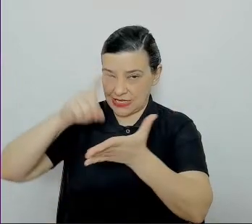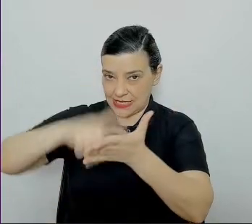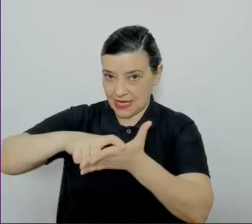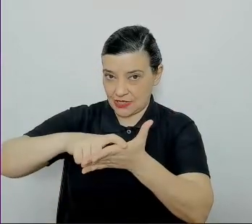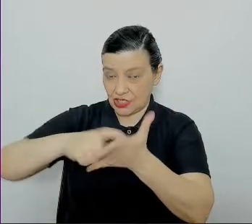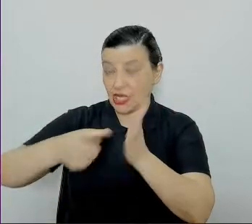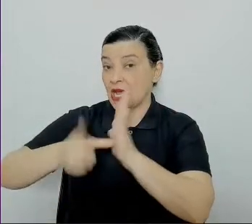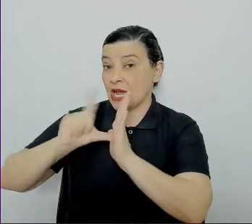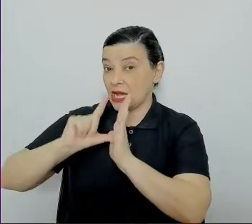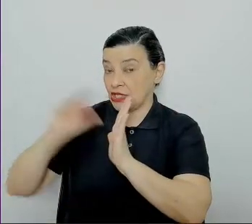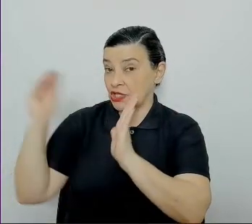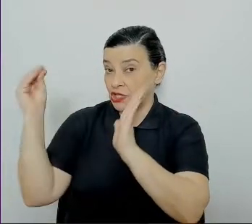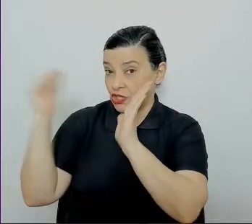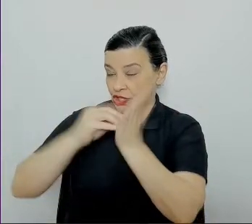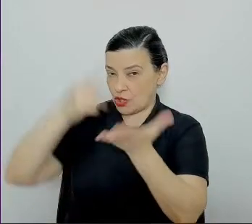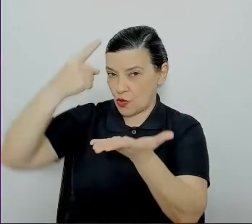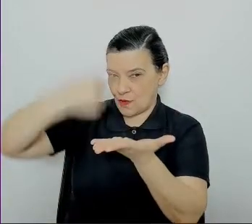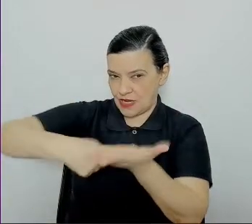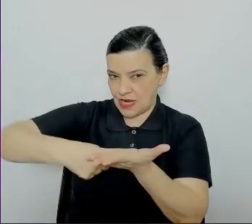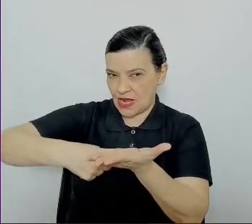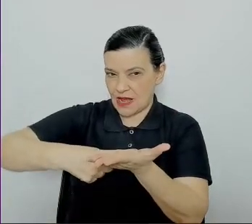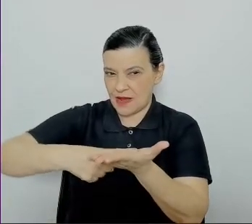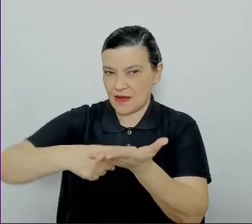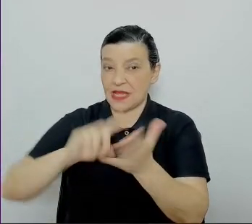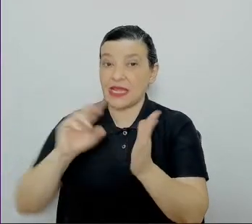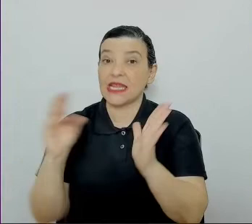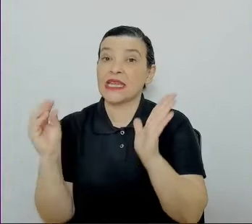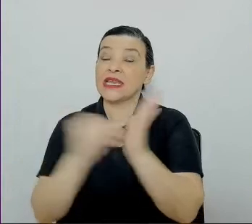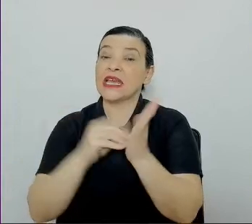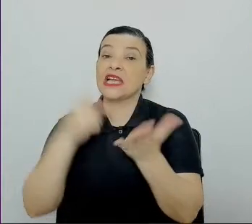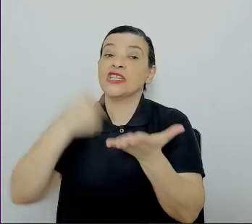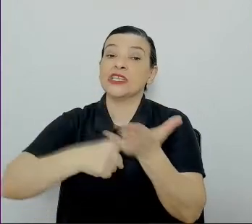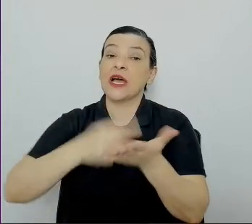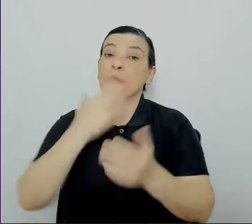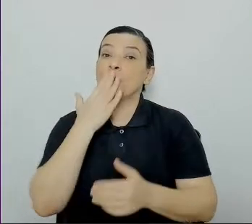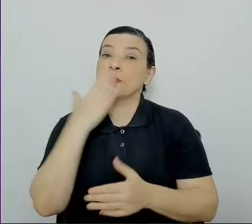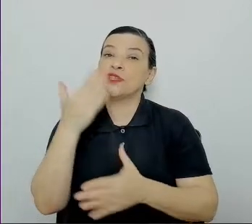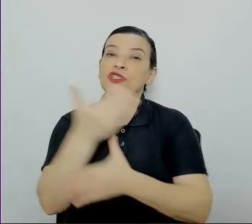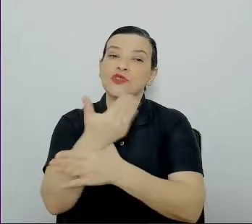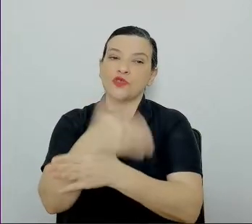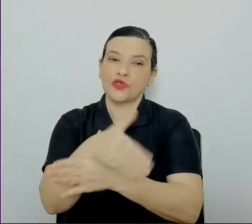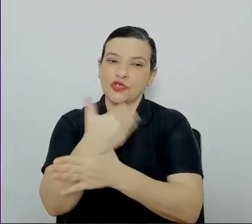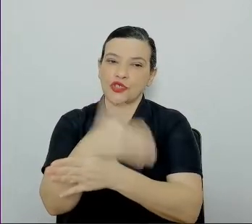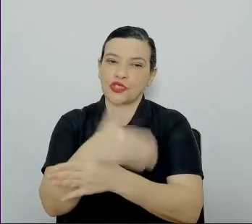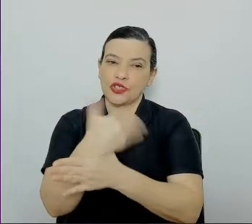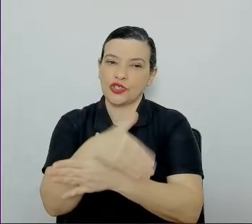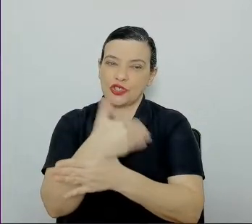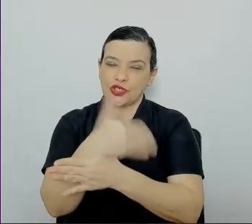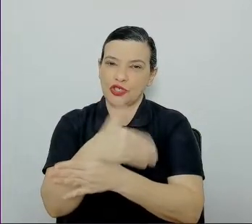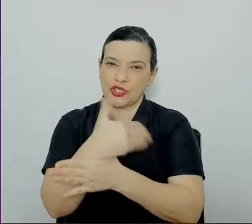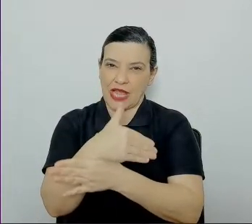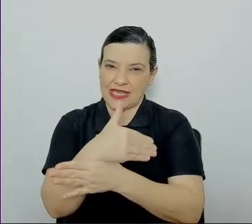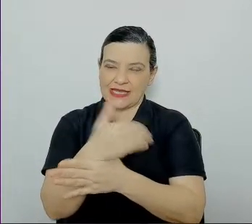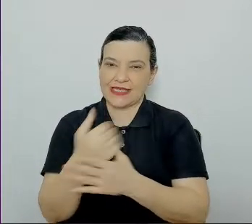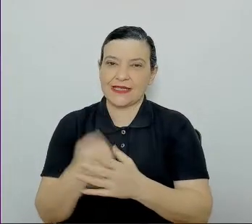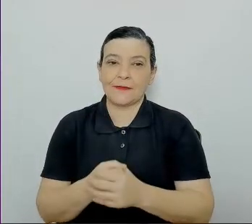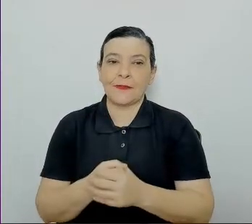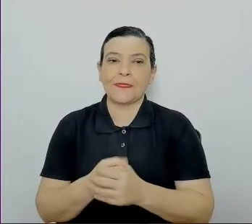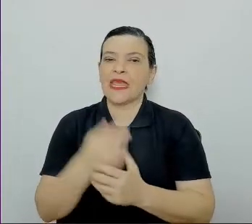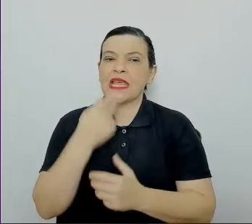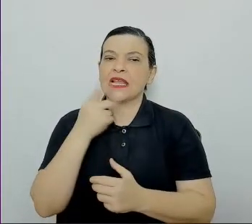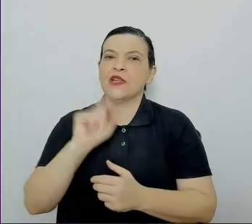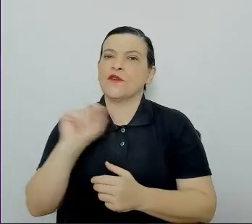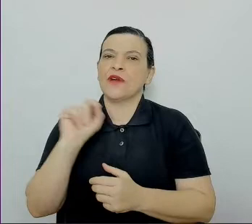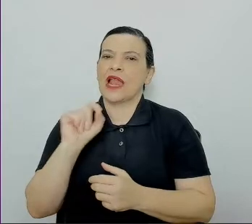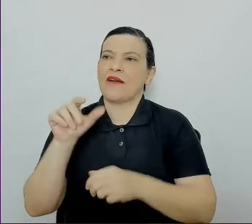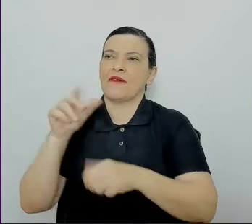um suposto agendamento, mas não era agendamento real, ele agendava o pedido de táxi como se fosse o clique do botão, era o agendamento do clique. Ele não falava com o taxista